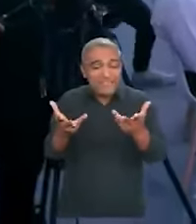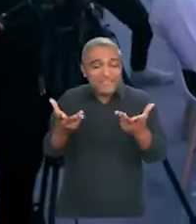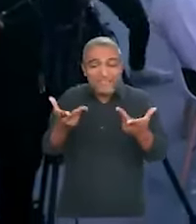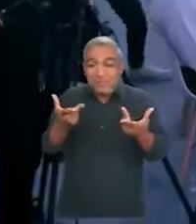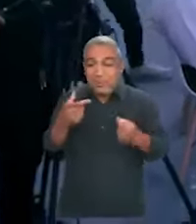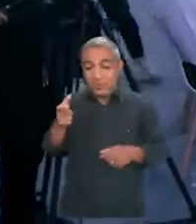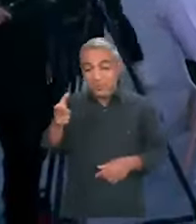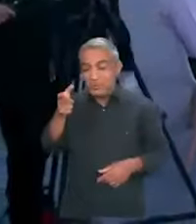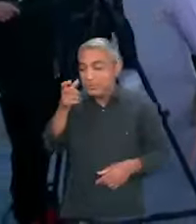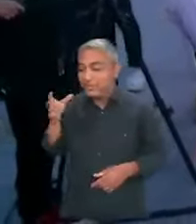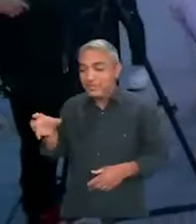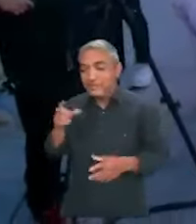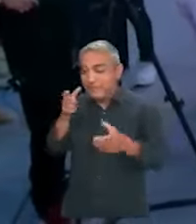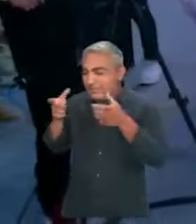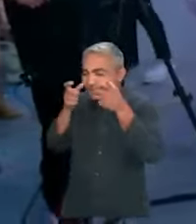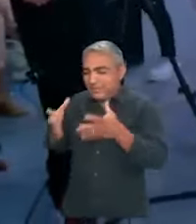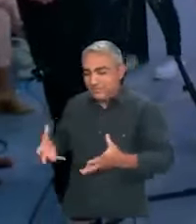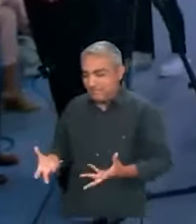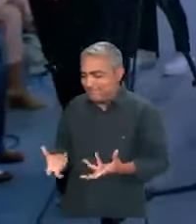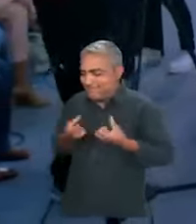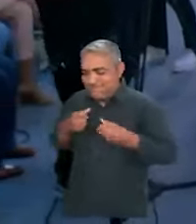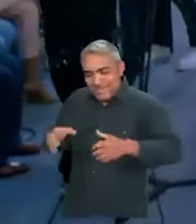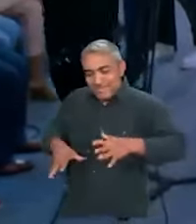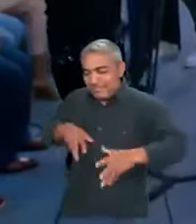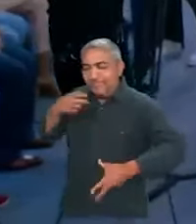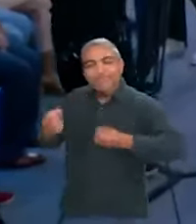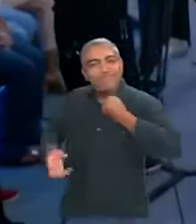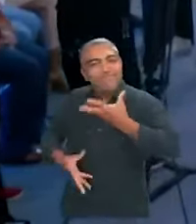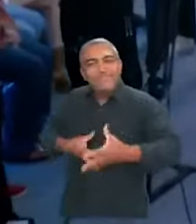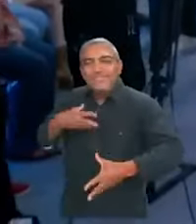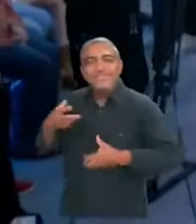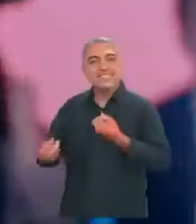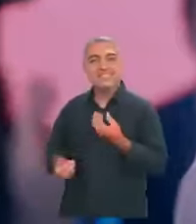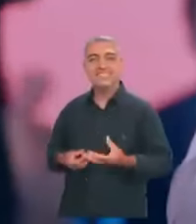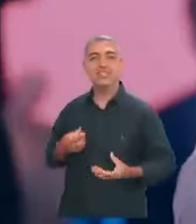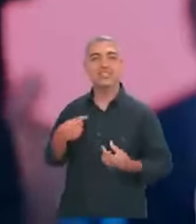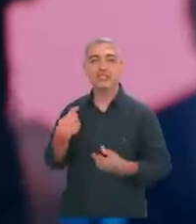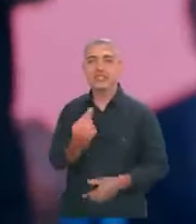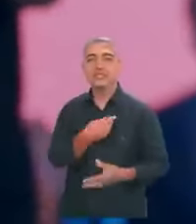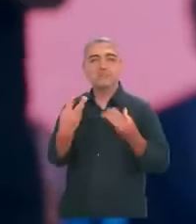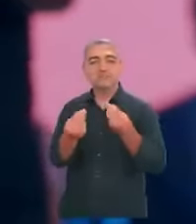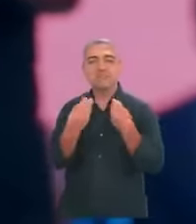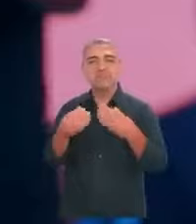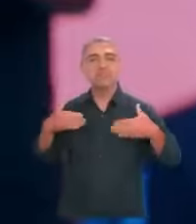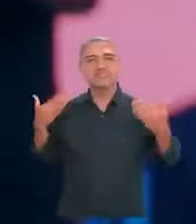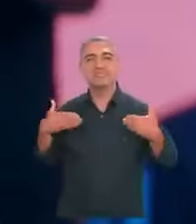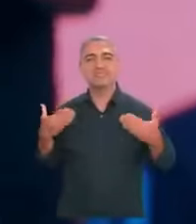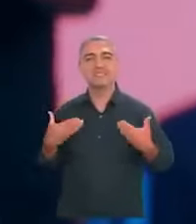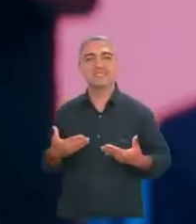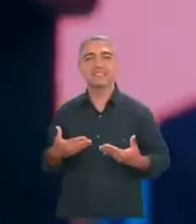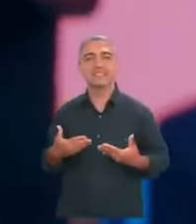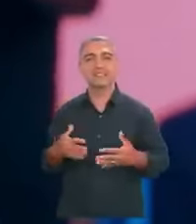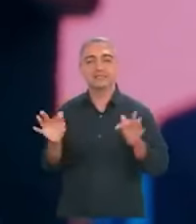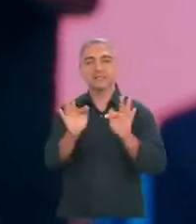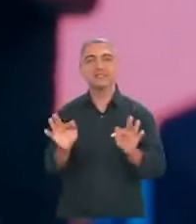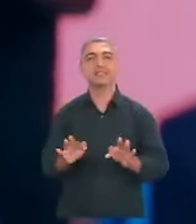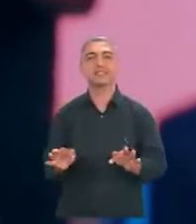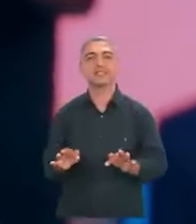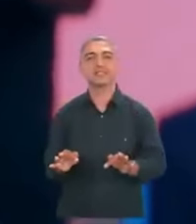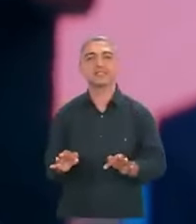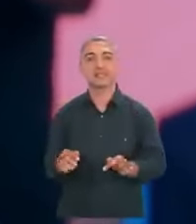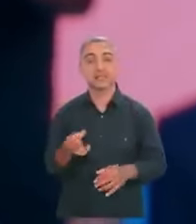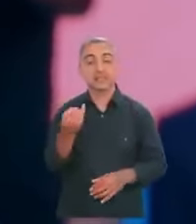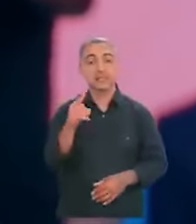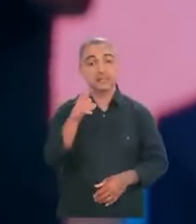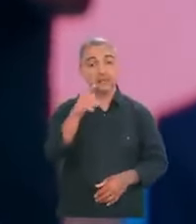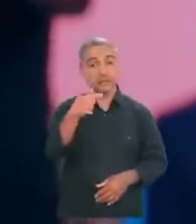é o Espírito Santo aqui nesse ambiente, impulsionando. E lembrando, todos eles estão falando e está aparecendo aí na sua tela um QR